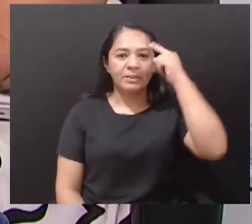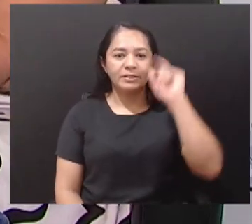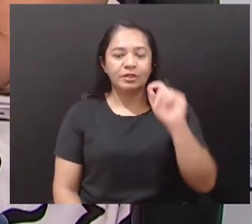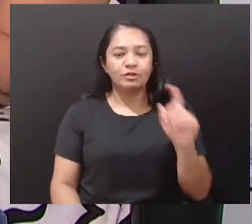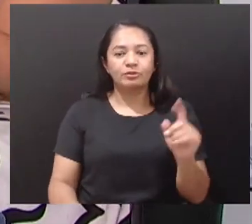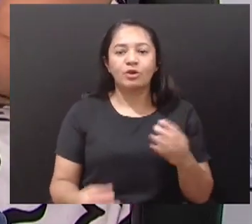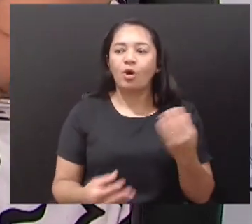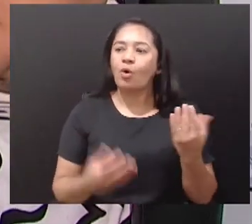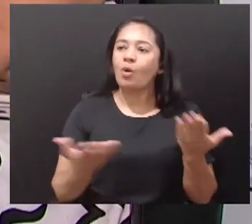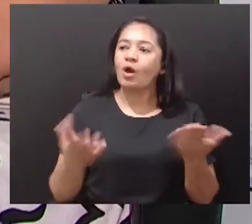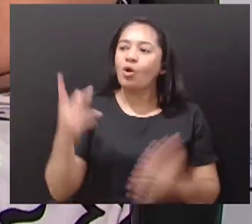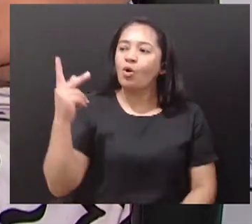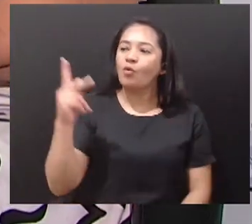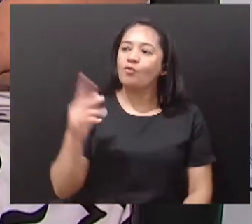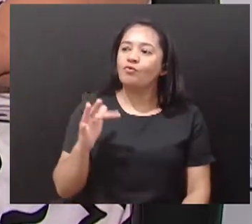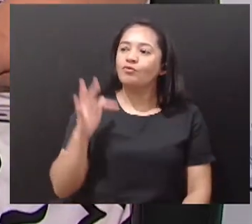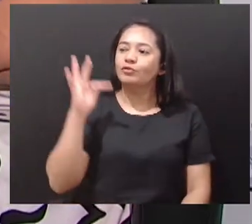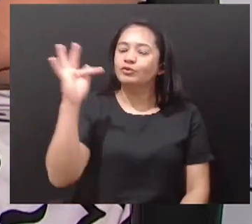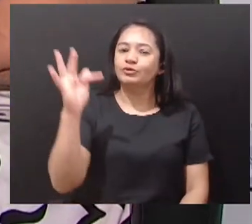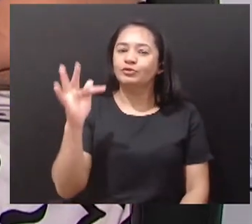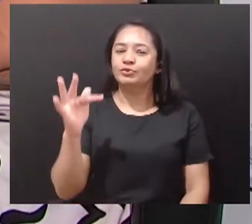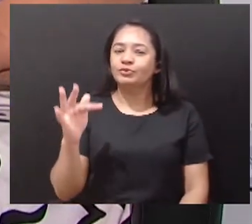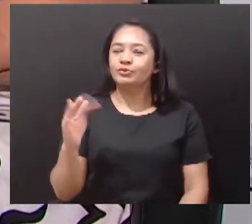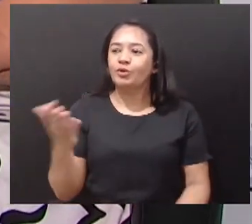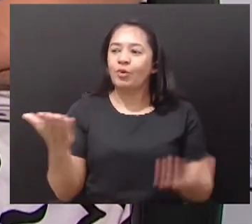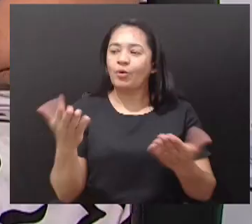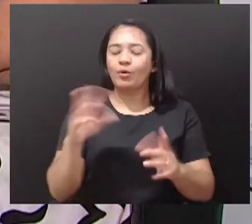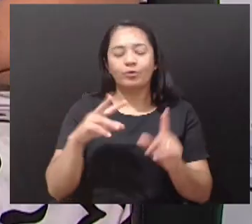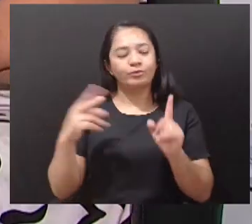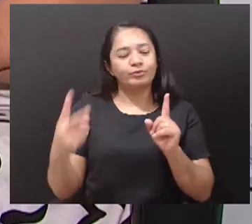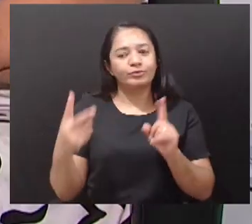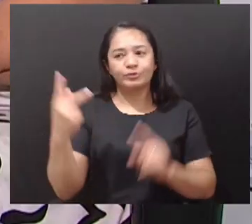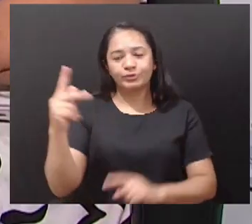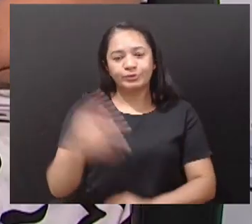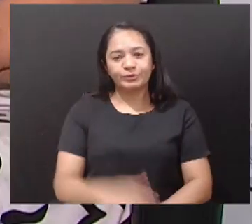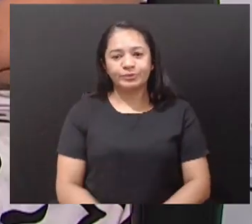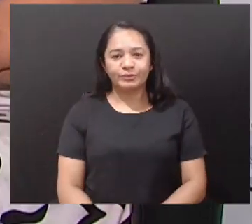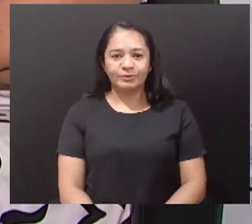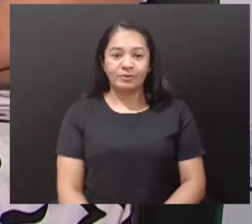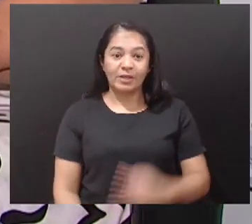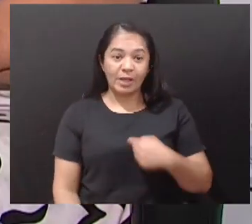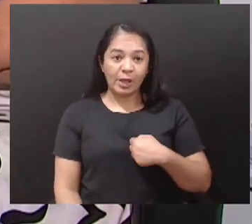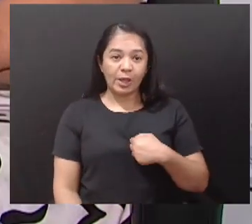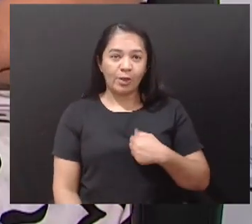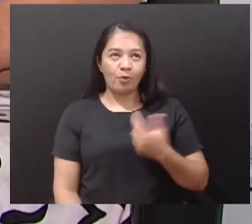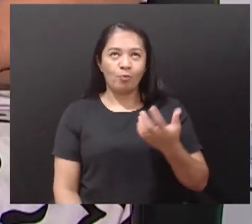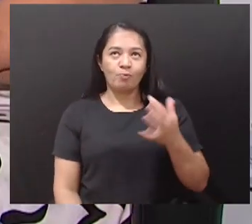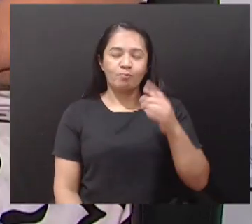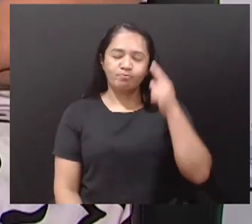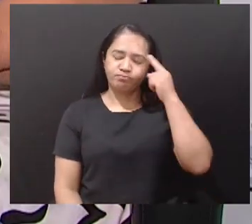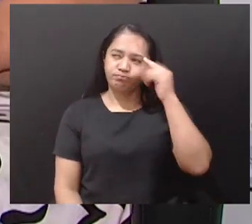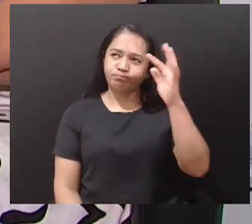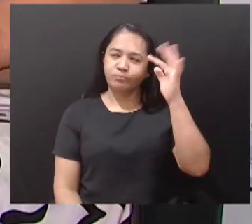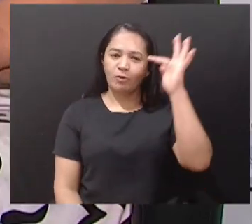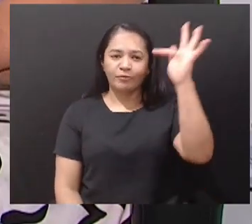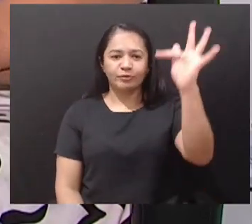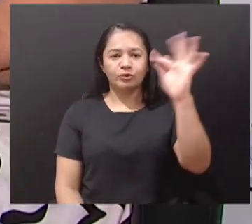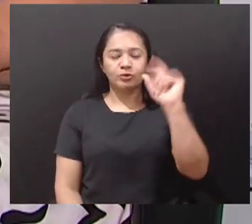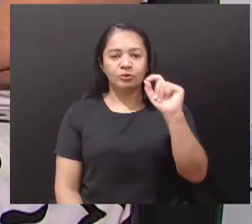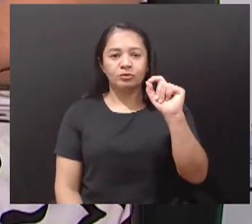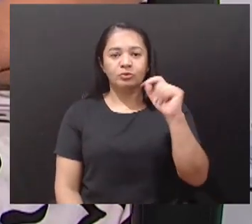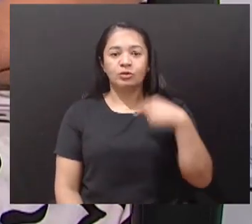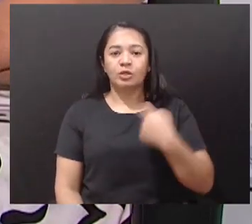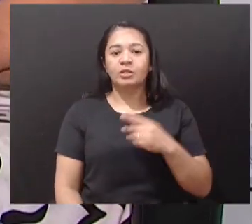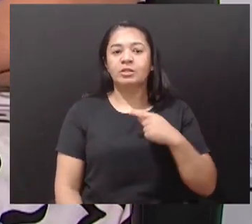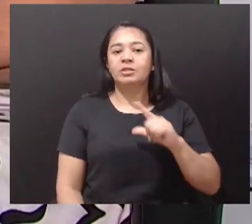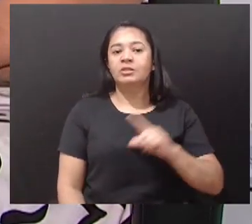seu negócio na sua visão hoje? Hoje, o que eu estou pretendendo para o futuro, a gente tem projetos